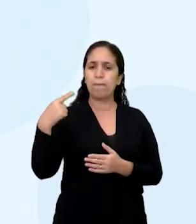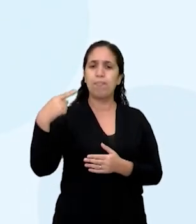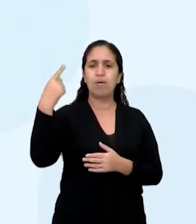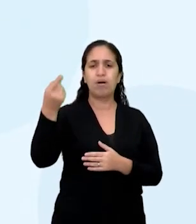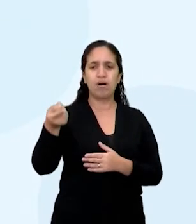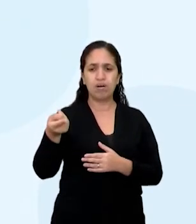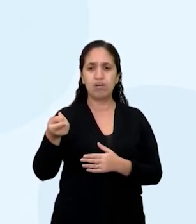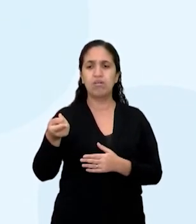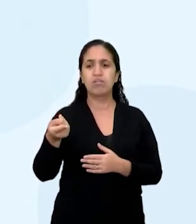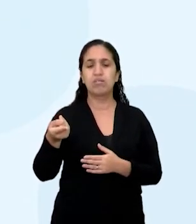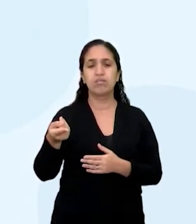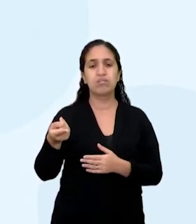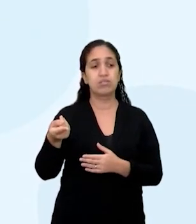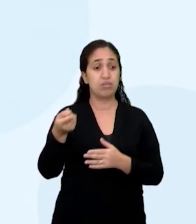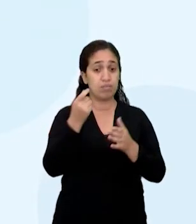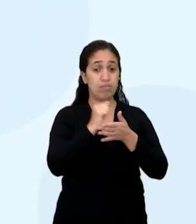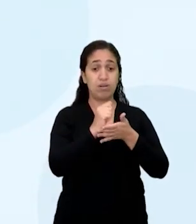próxima